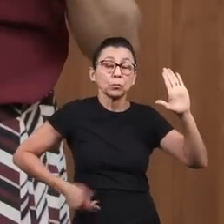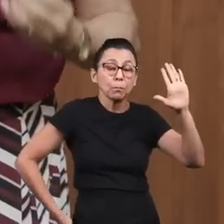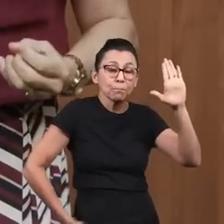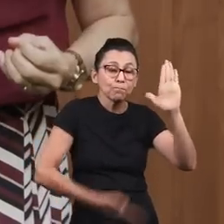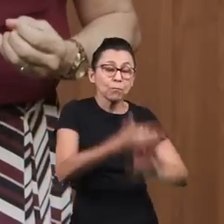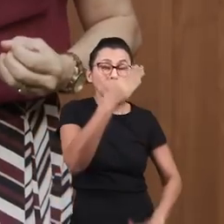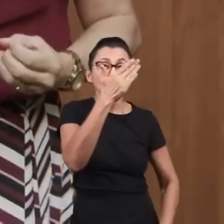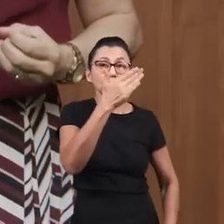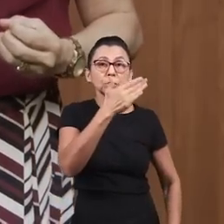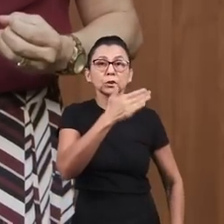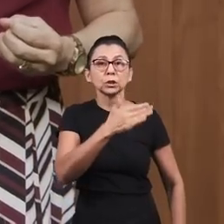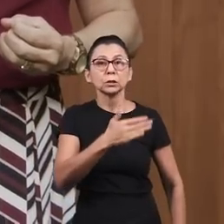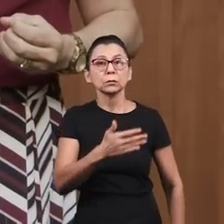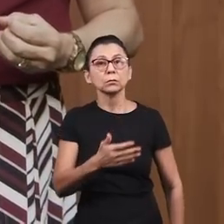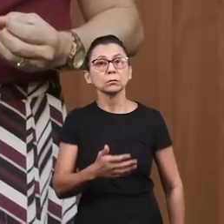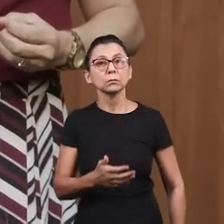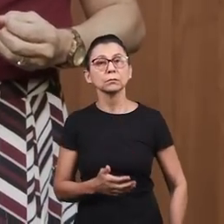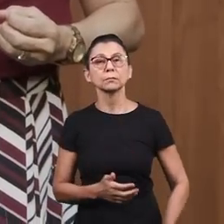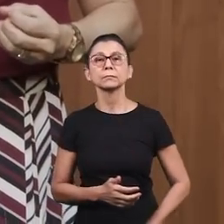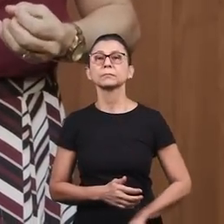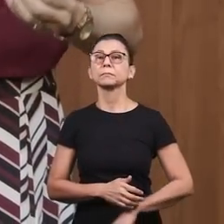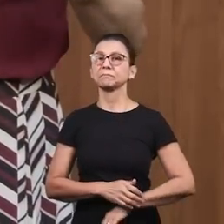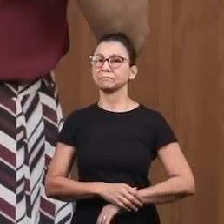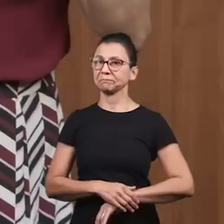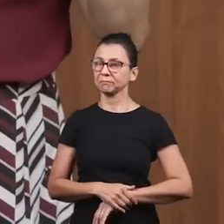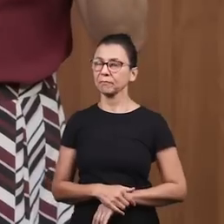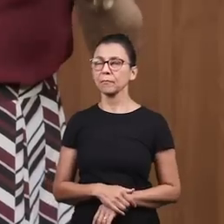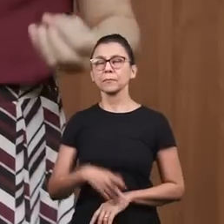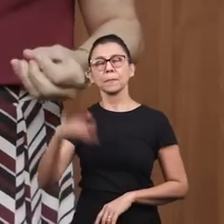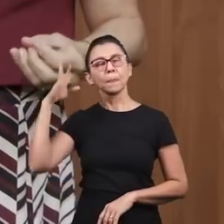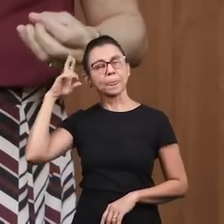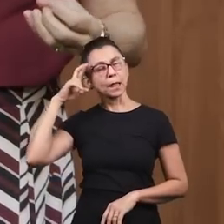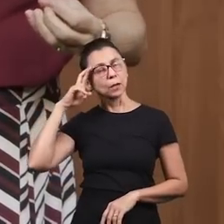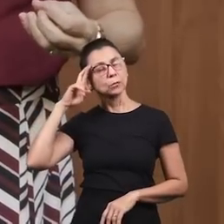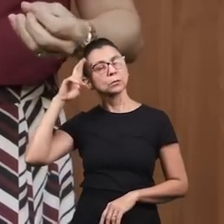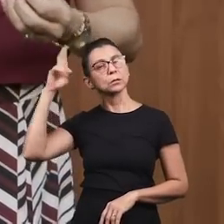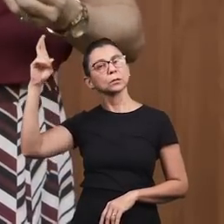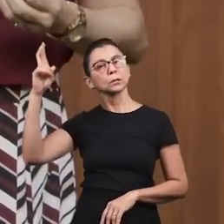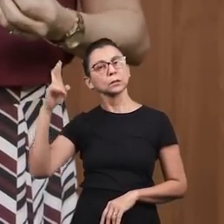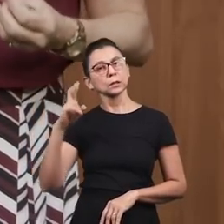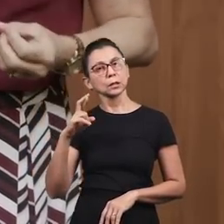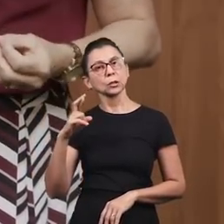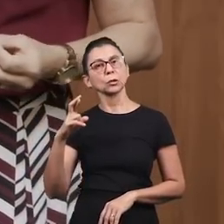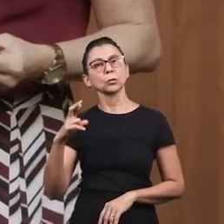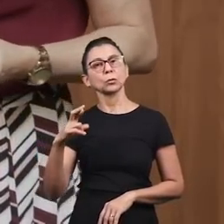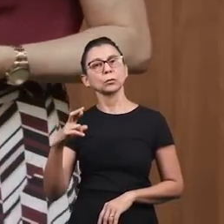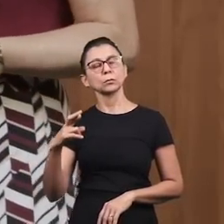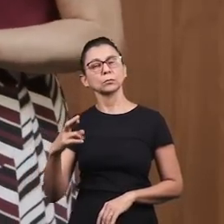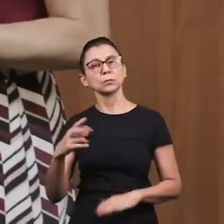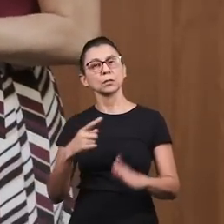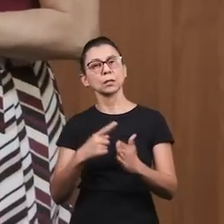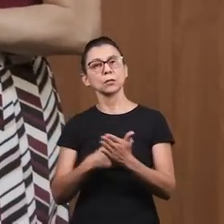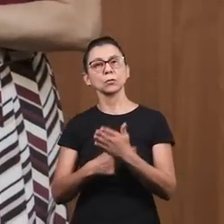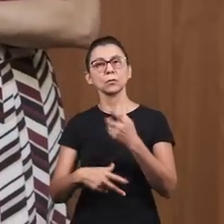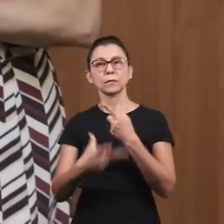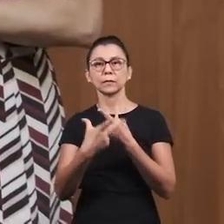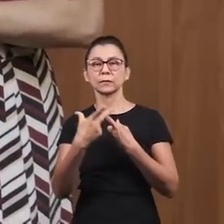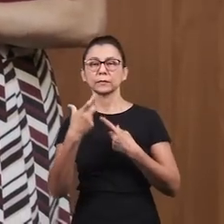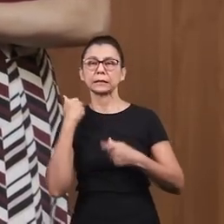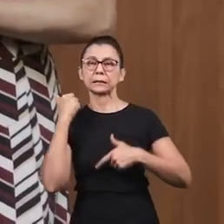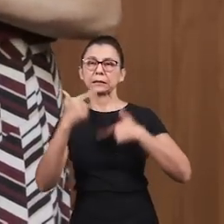O Senhor faz isso, sabe para quê? Para nós vencermos as nossas batalhas. Olha,